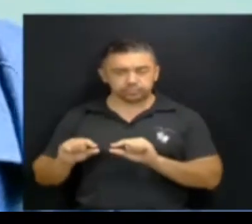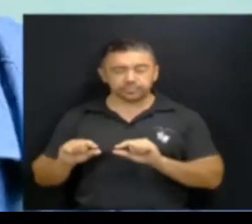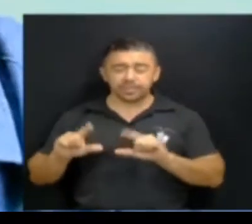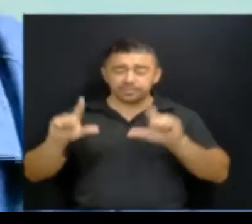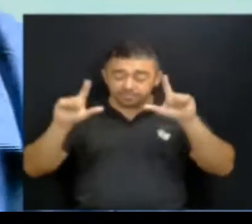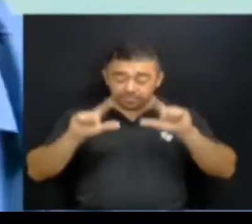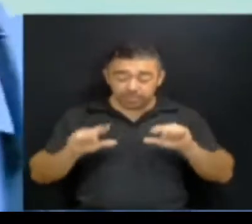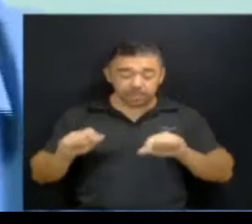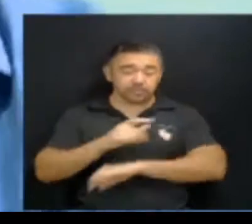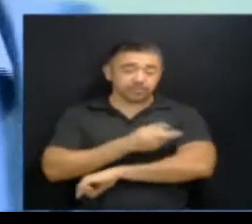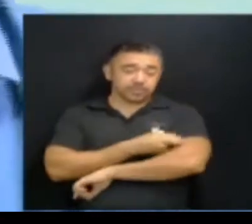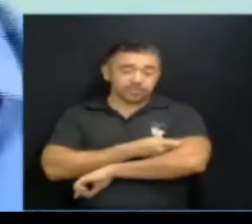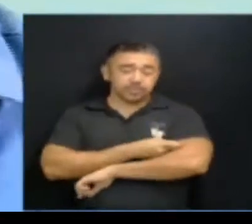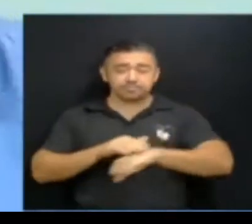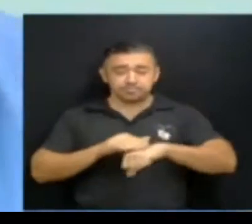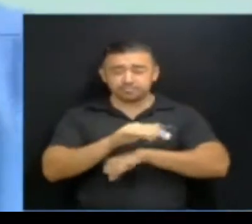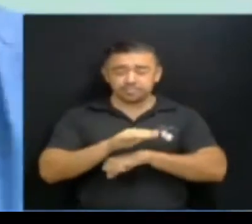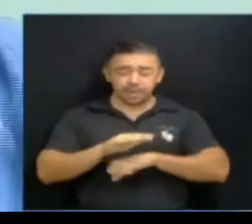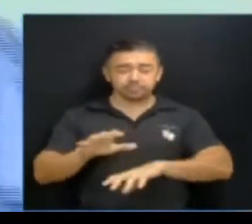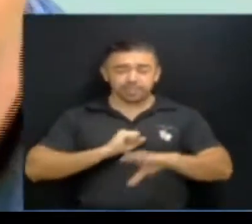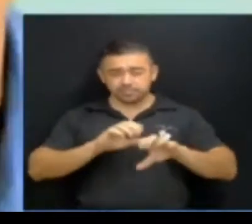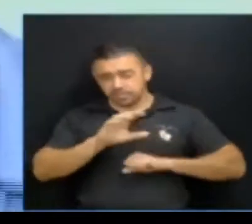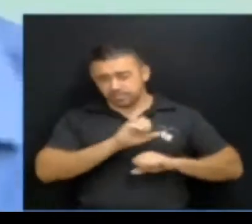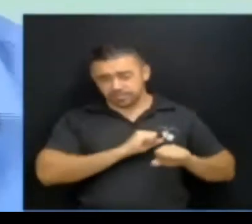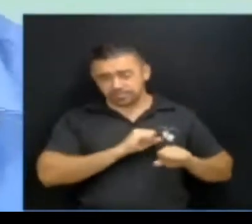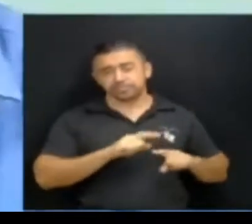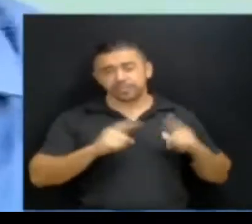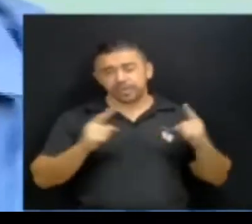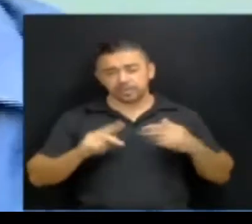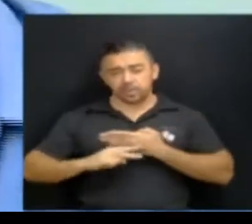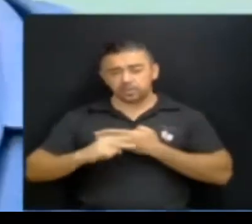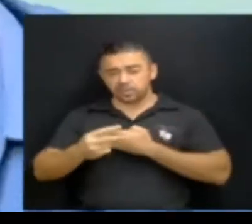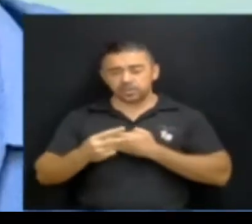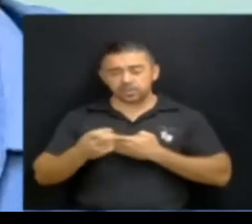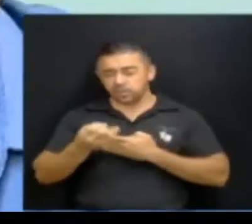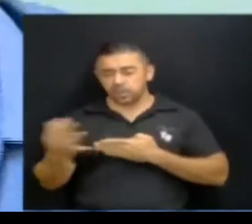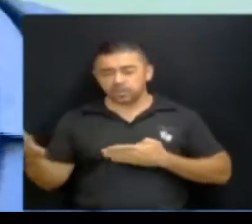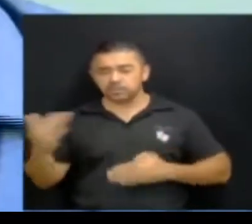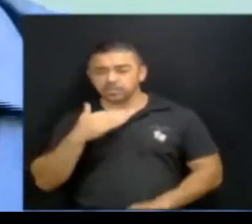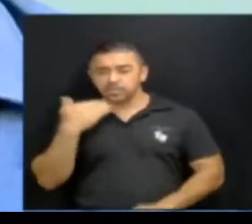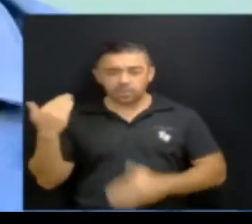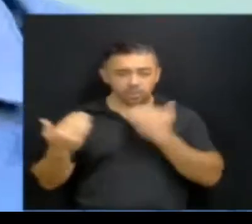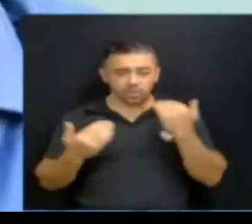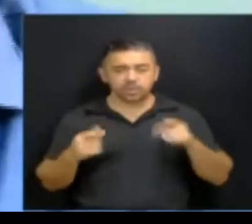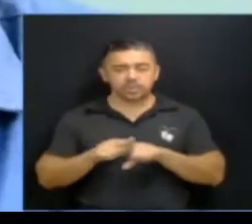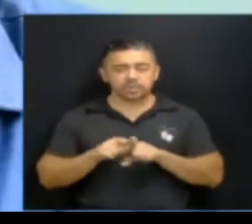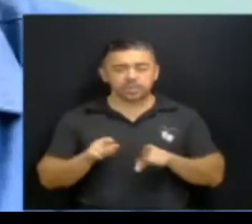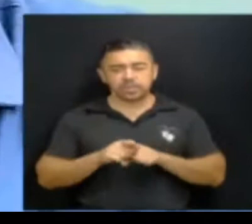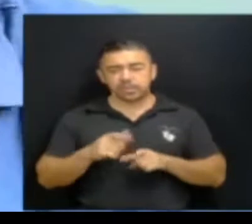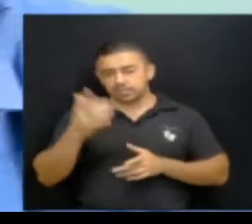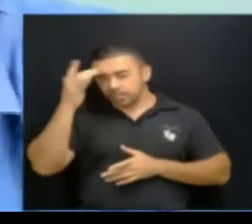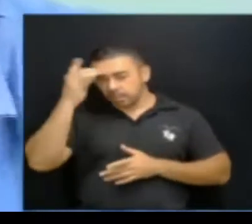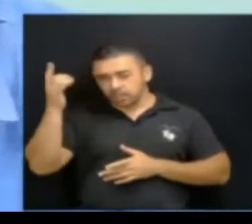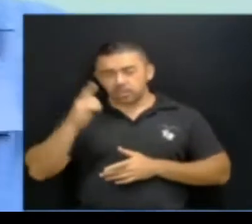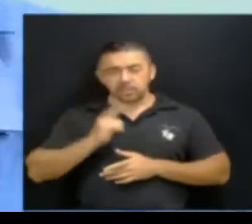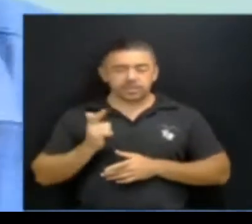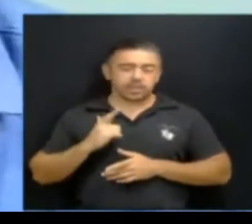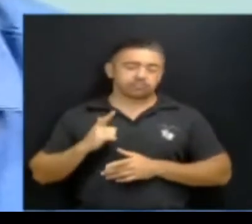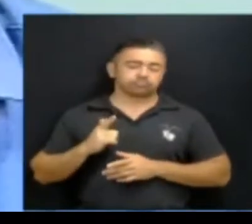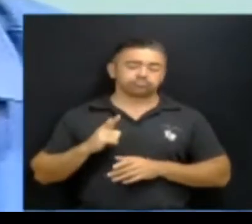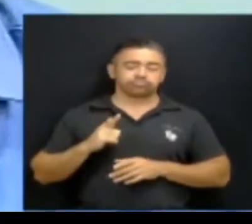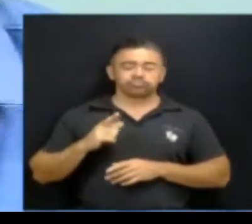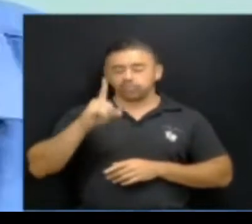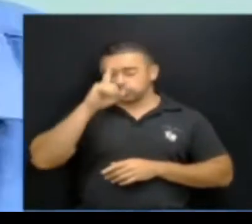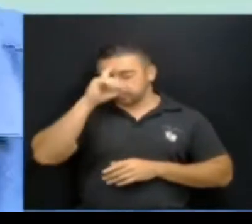menos infecções. E por consequência, o número de pessoas em estado grave e o número de mortes. Vivemos num momento em que a gente tem